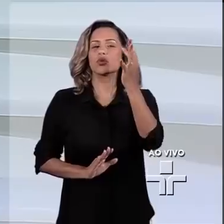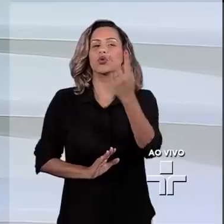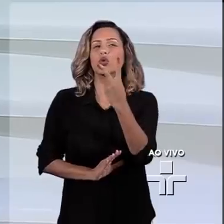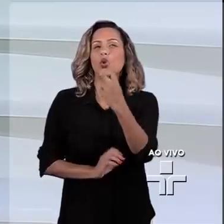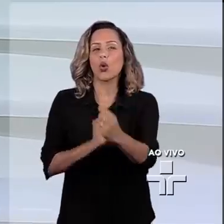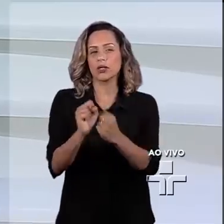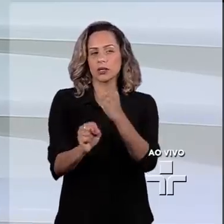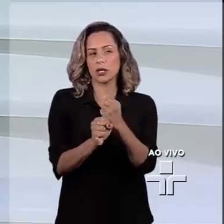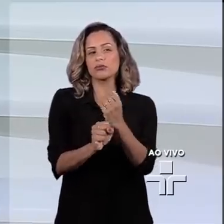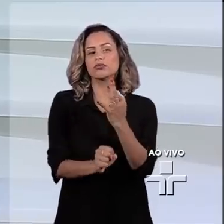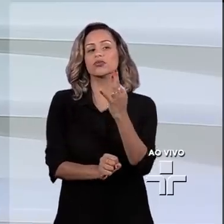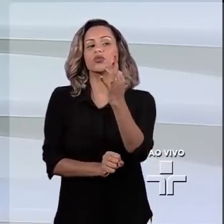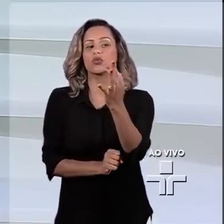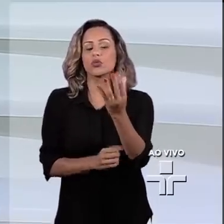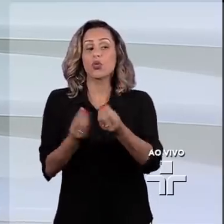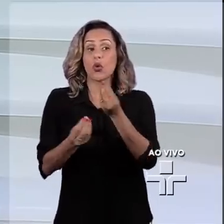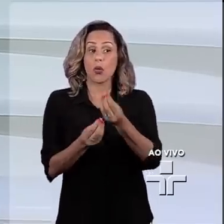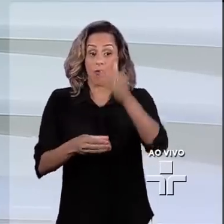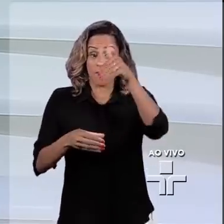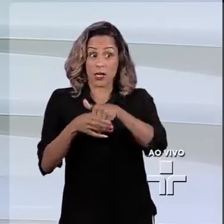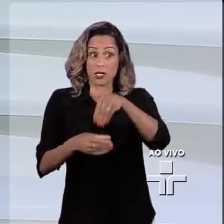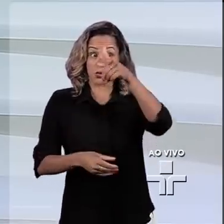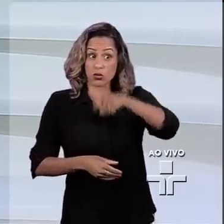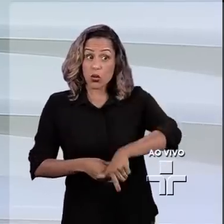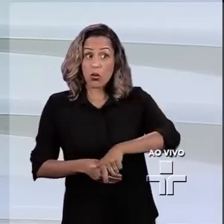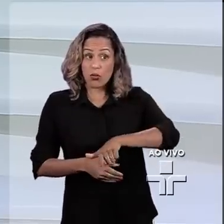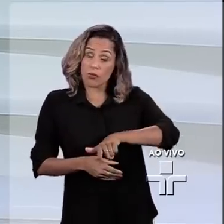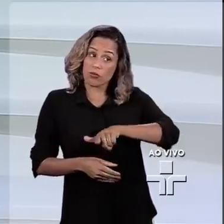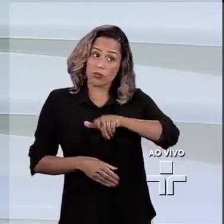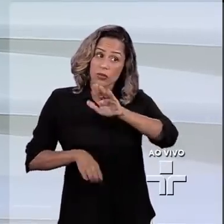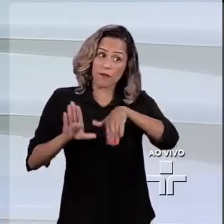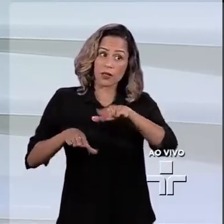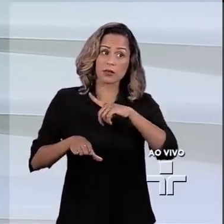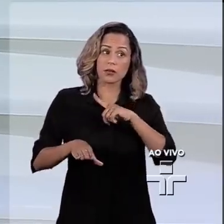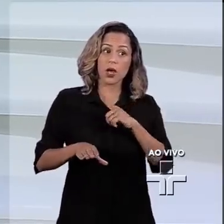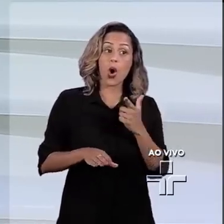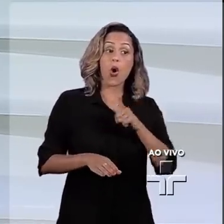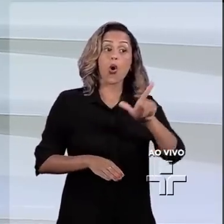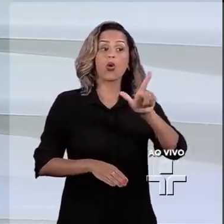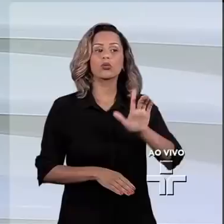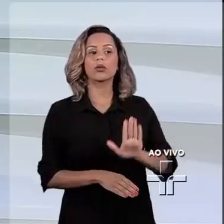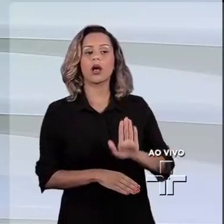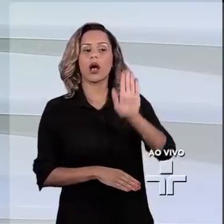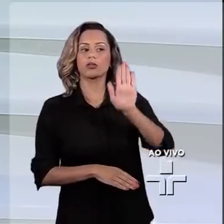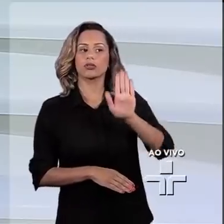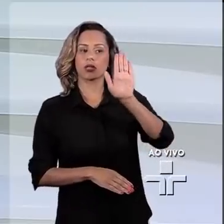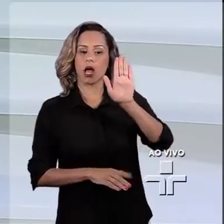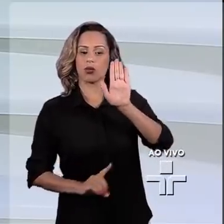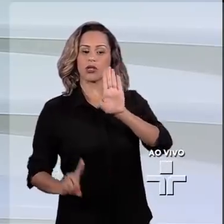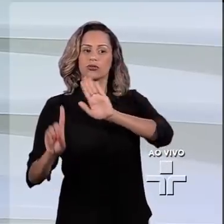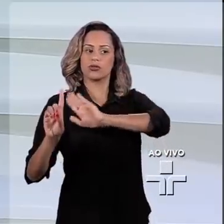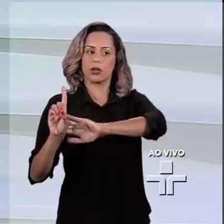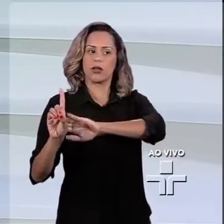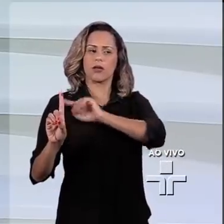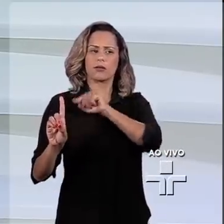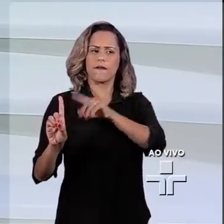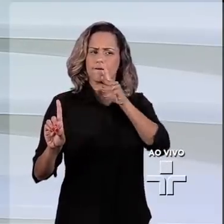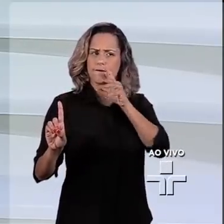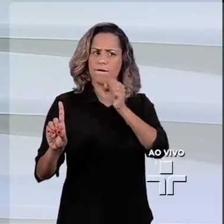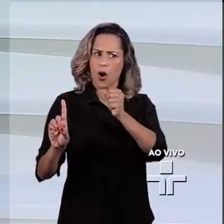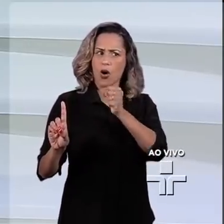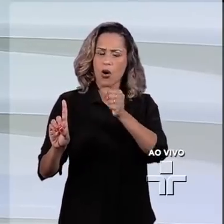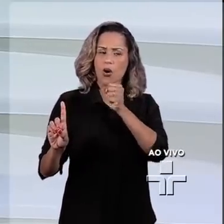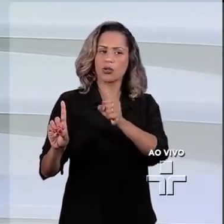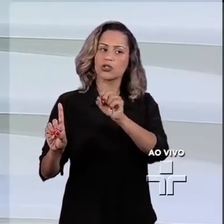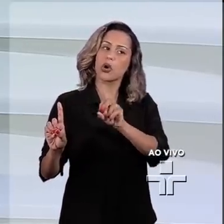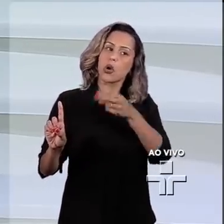reeleição, pensando que certamente vai ter um candidato de direita forte que deve vir aí, tem vários nomes sendo citados, ou é uma